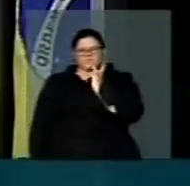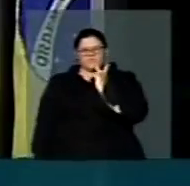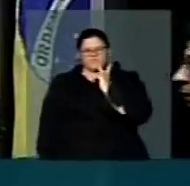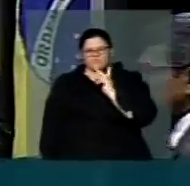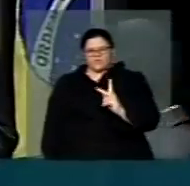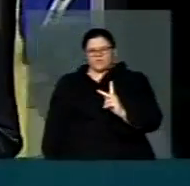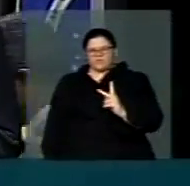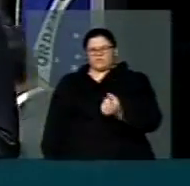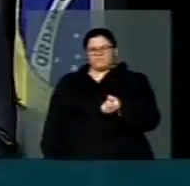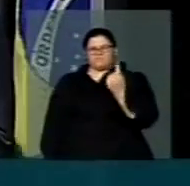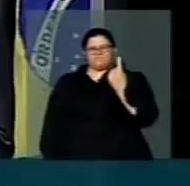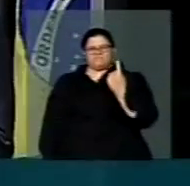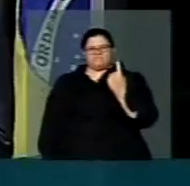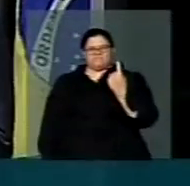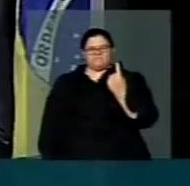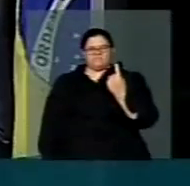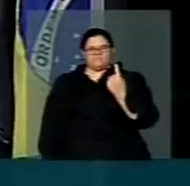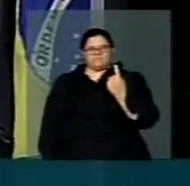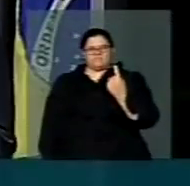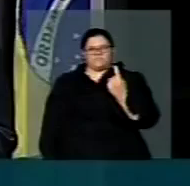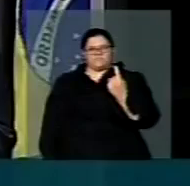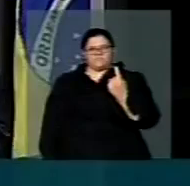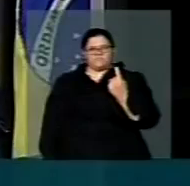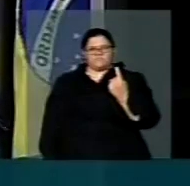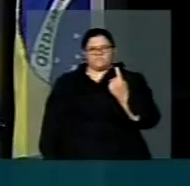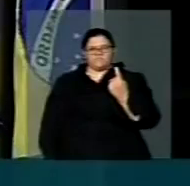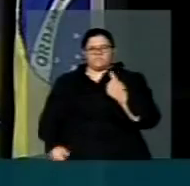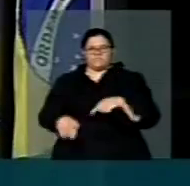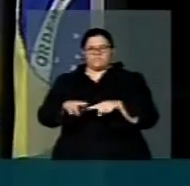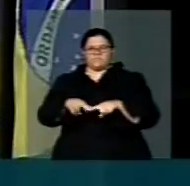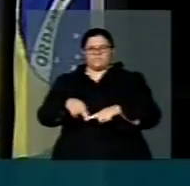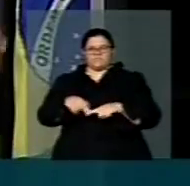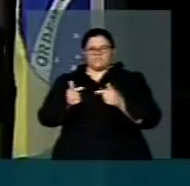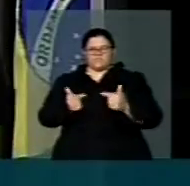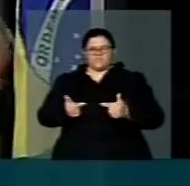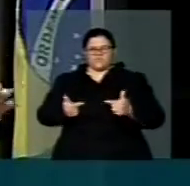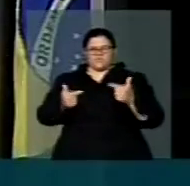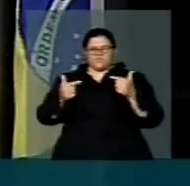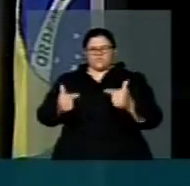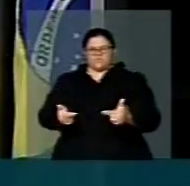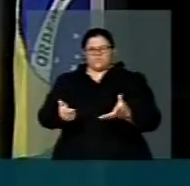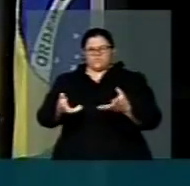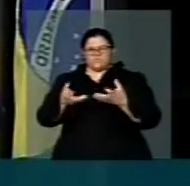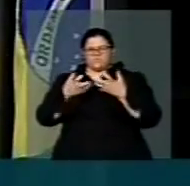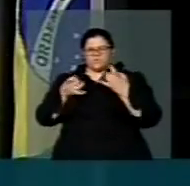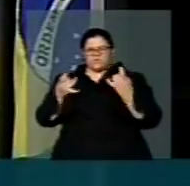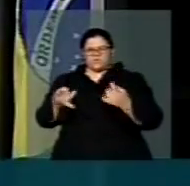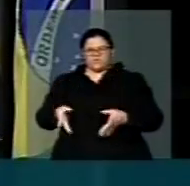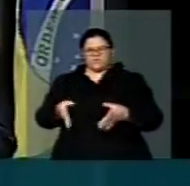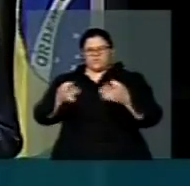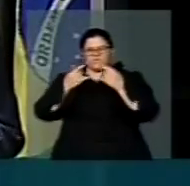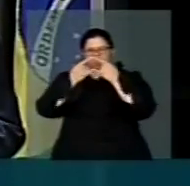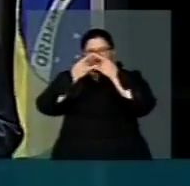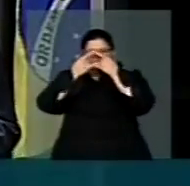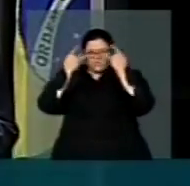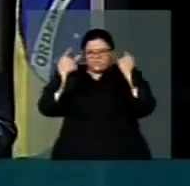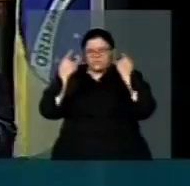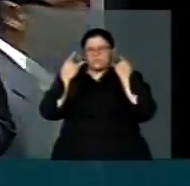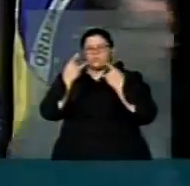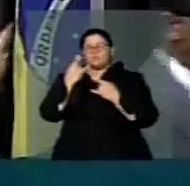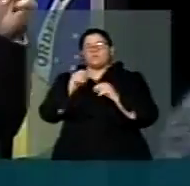muito contundente na luta para abandonar o capitalismo e atingir o